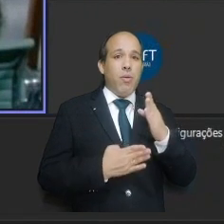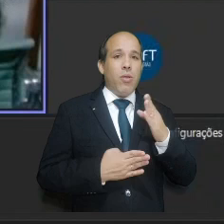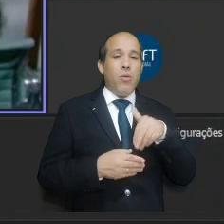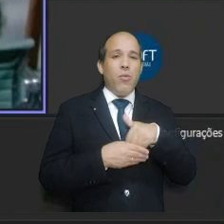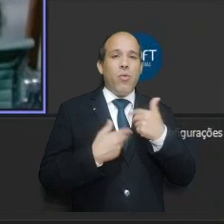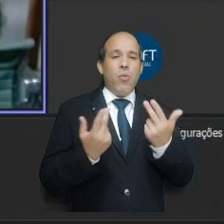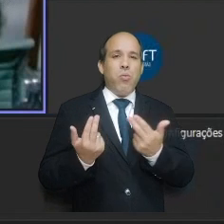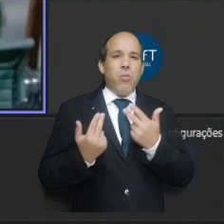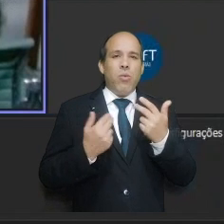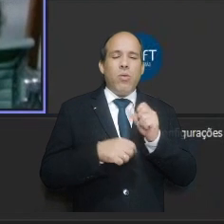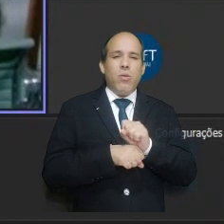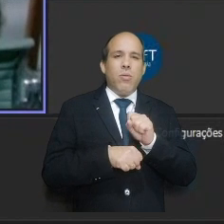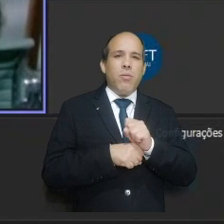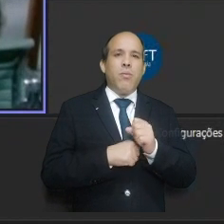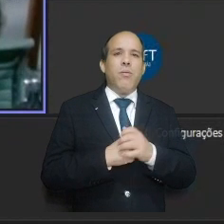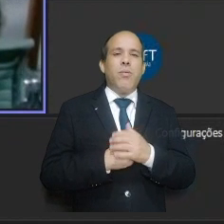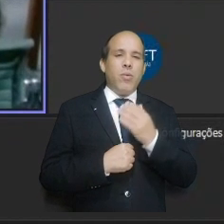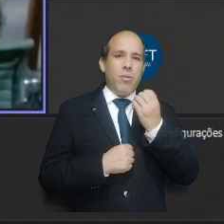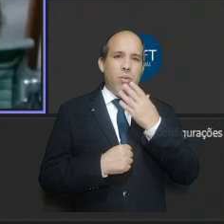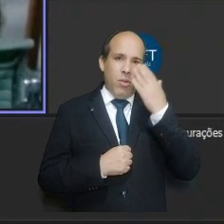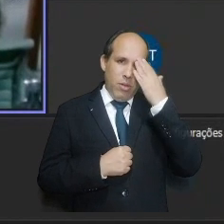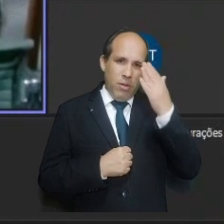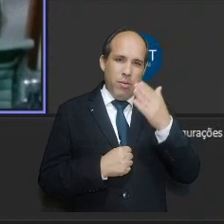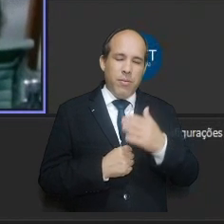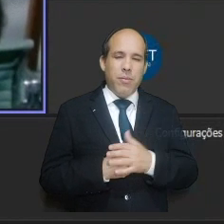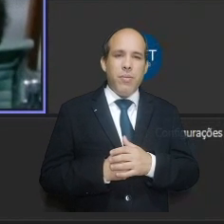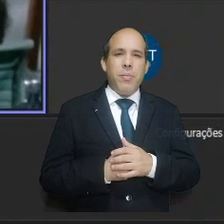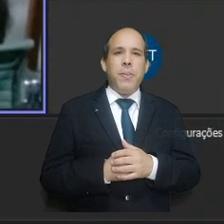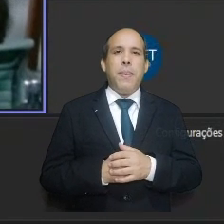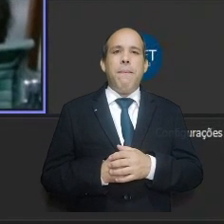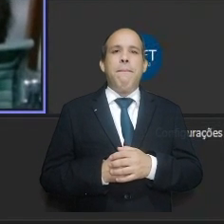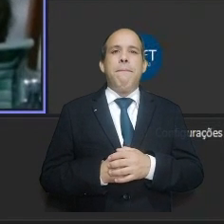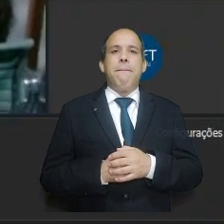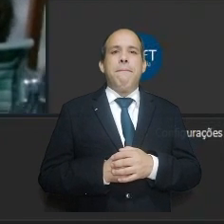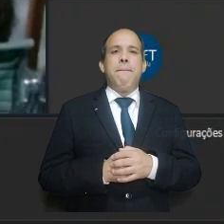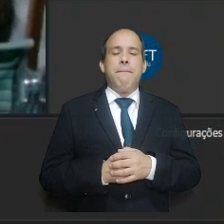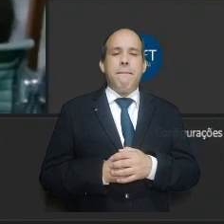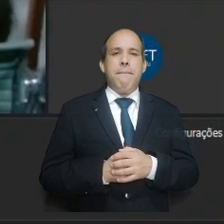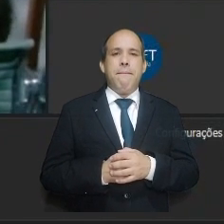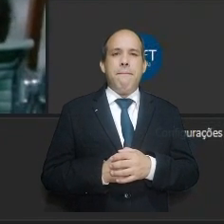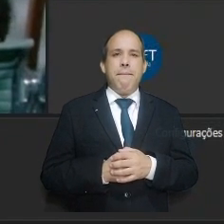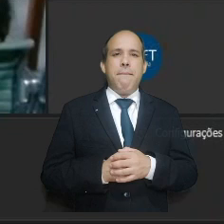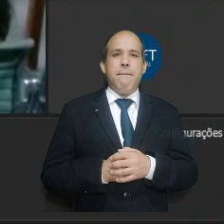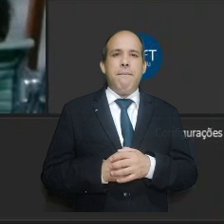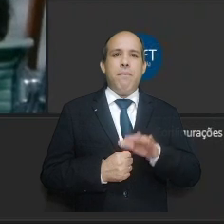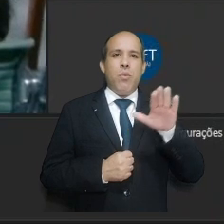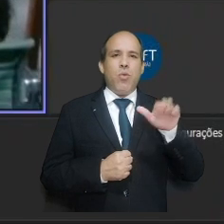réu conhecido e provida, unânime. Desejo uma boa tarde. Obrigado, boa tarde a todos, bom trabalho.